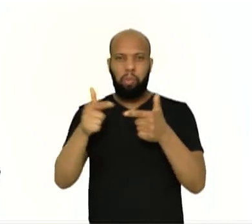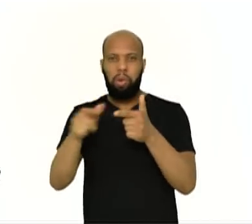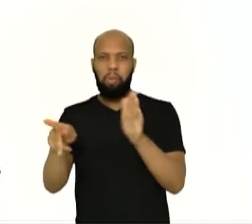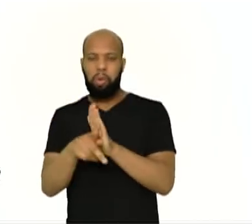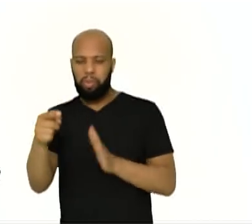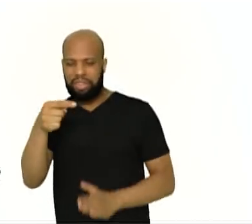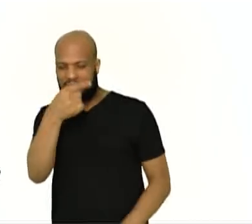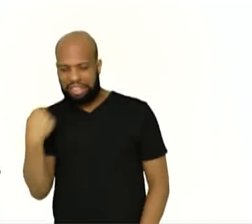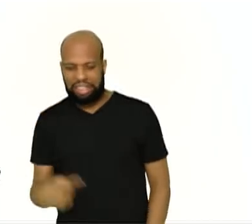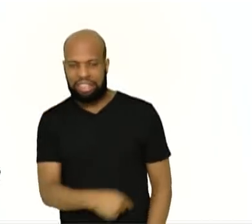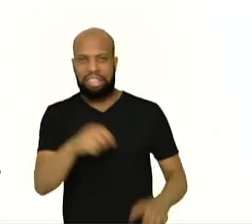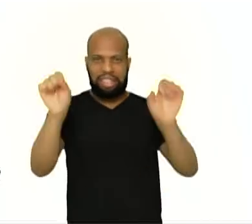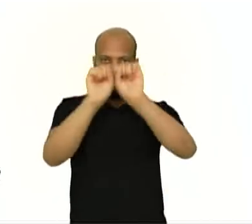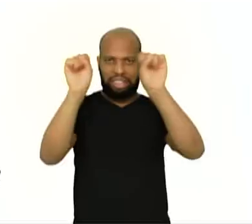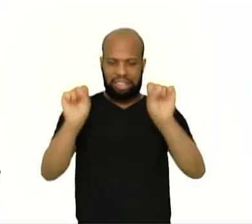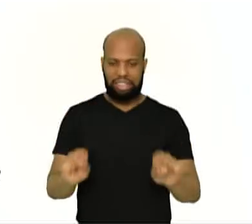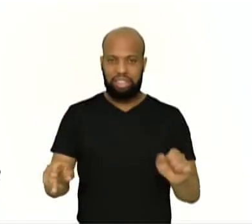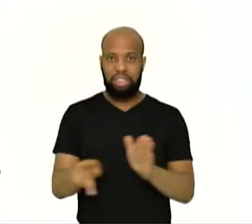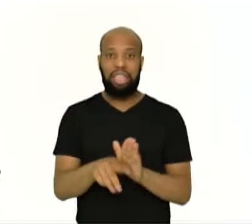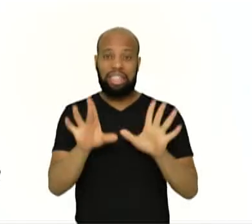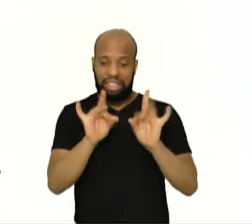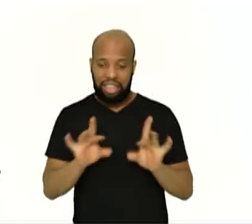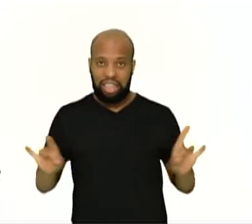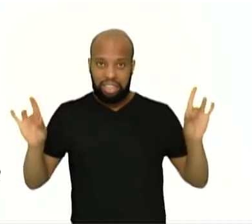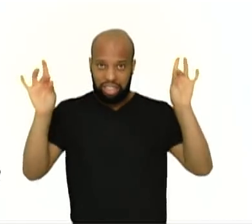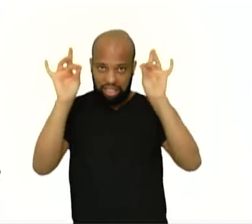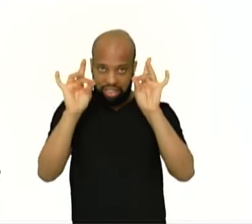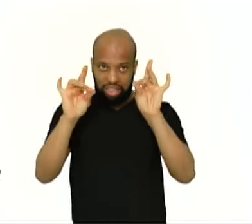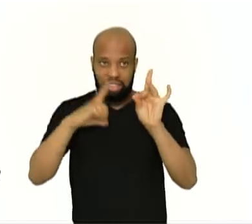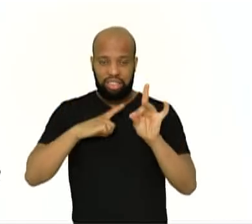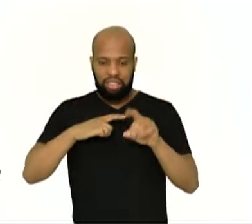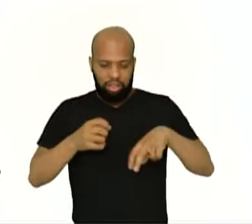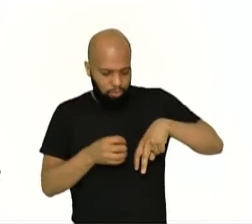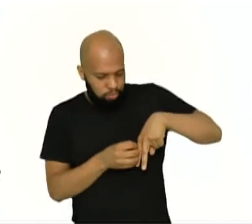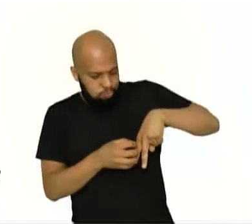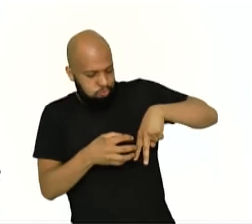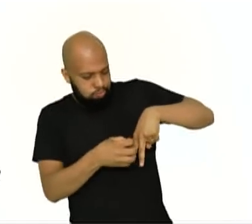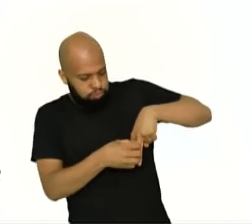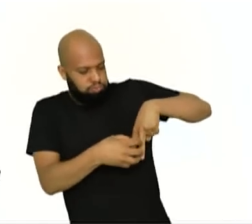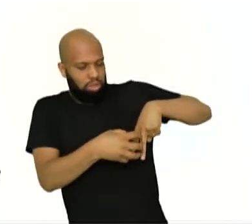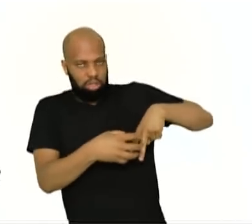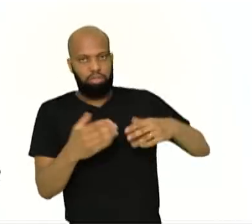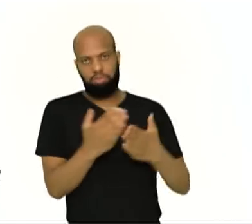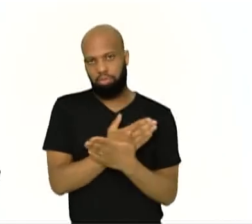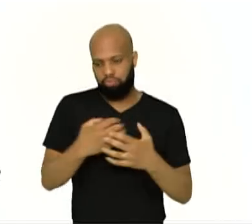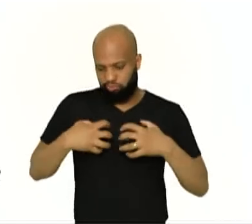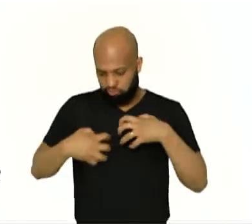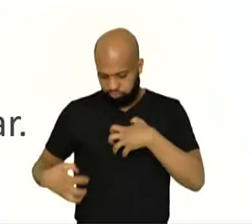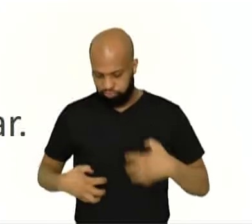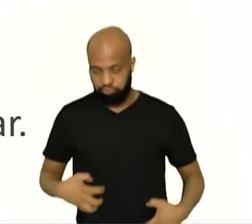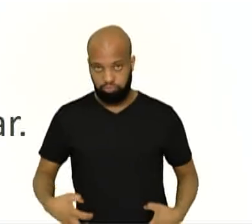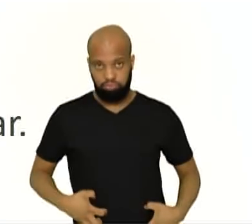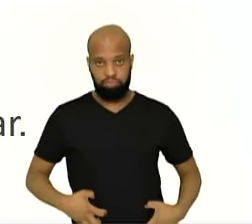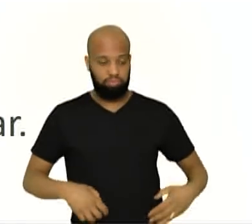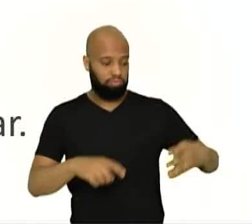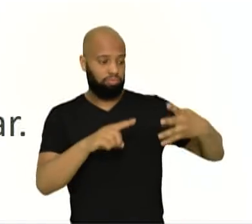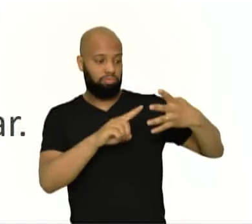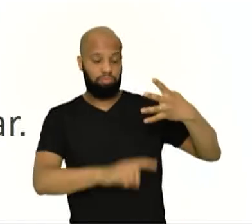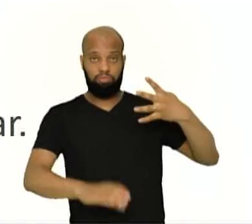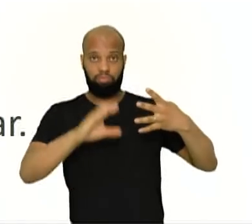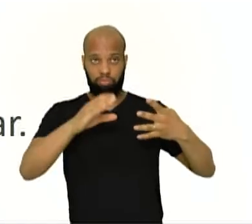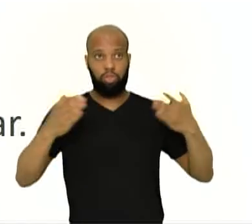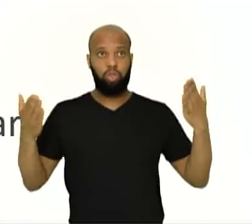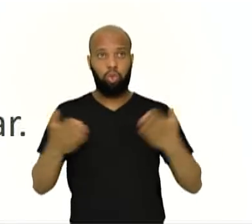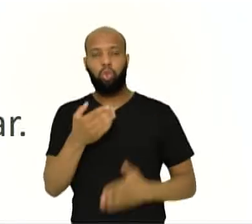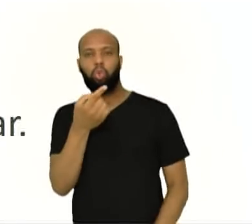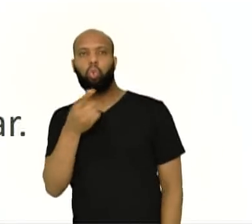essa característica de inchaço de alguns membros. Resposta correta, letra C. E a nossa última doença da aula de